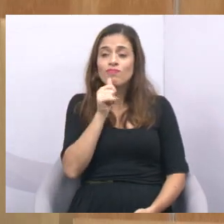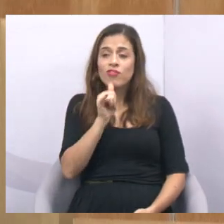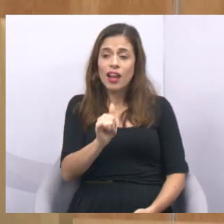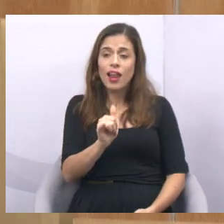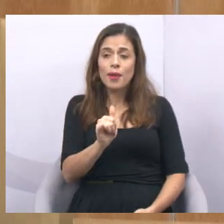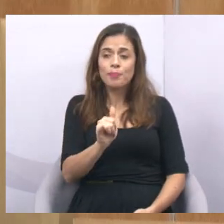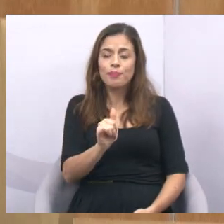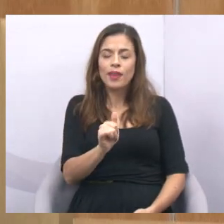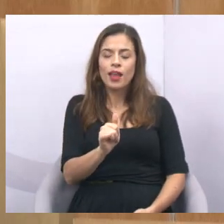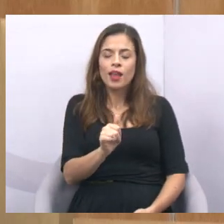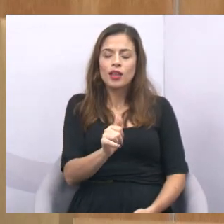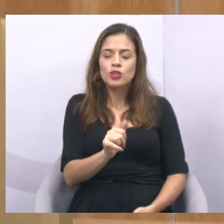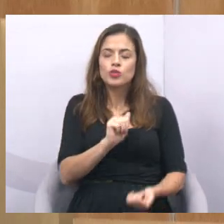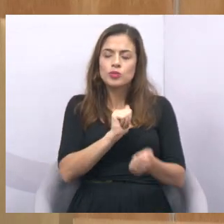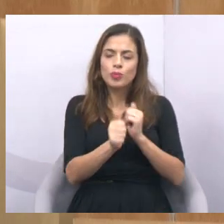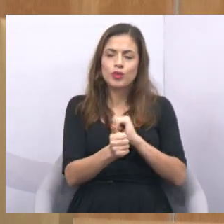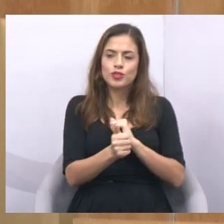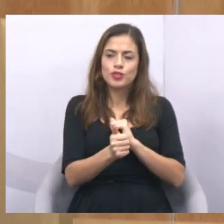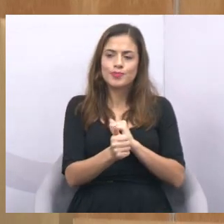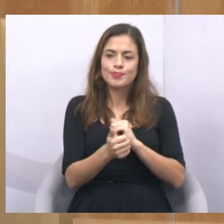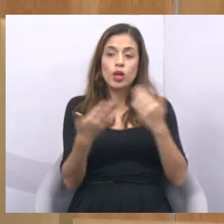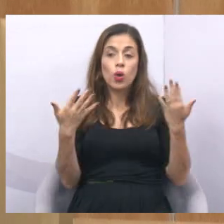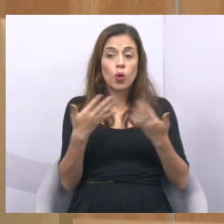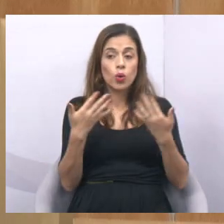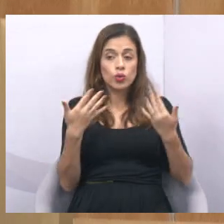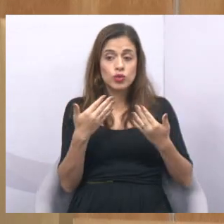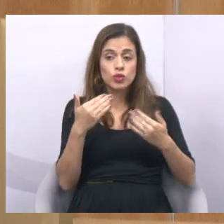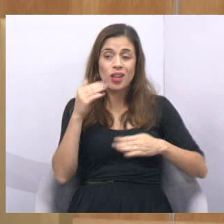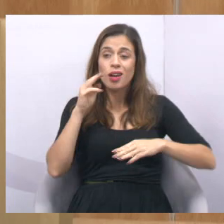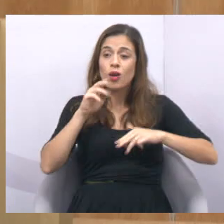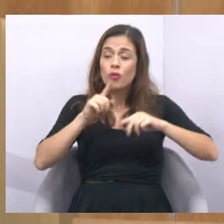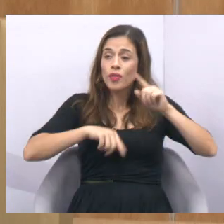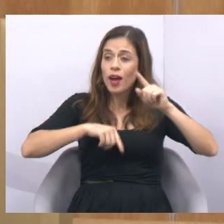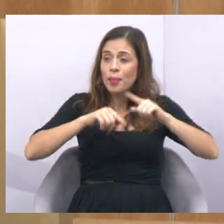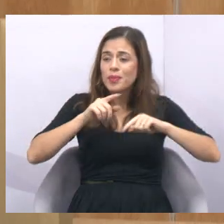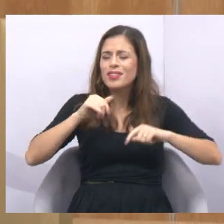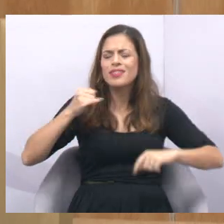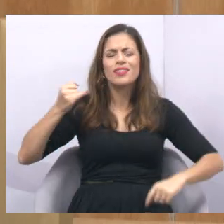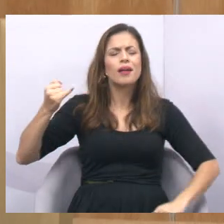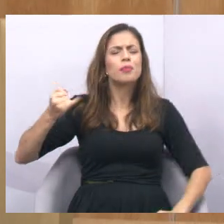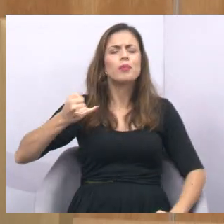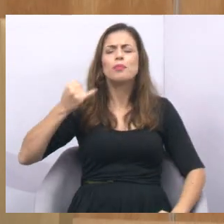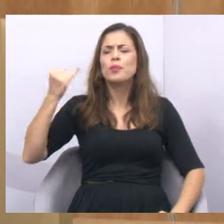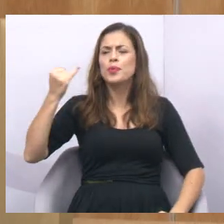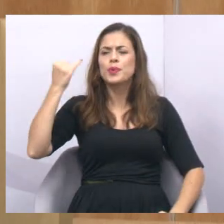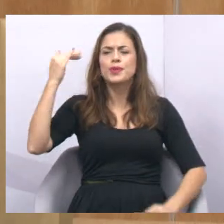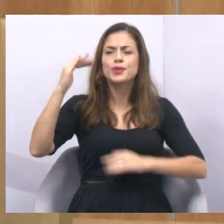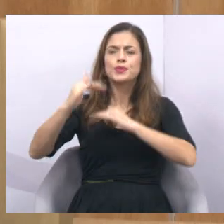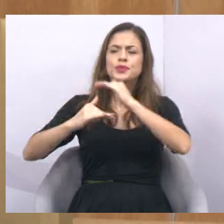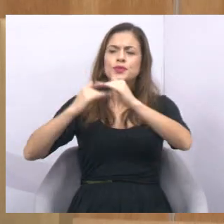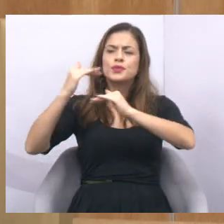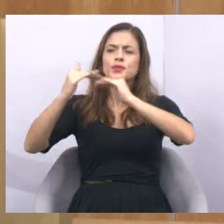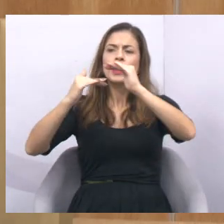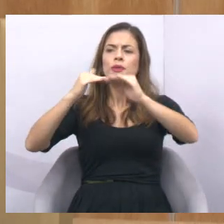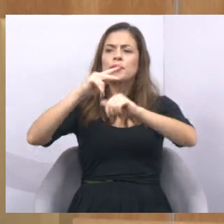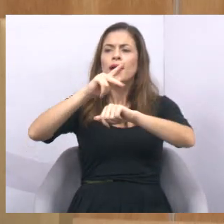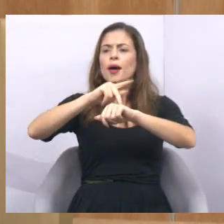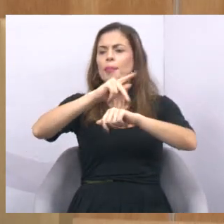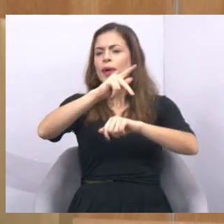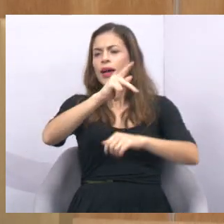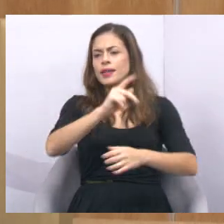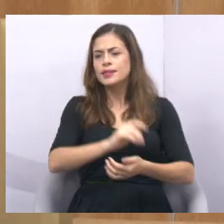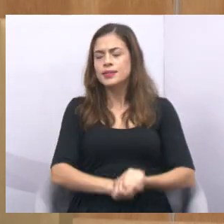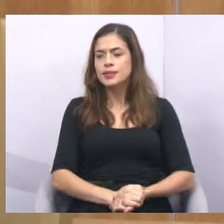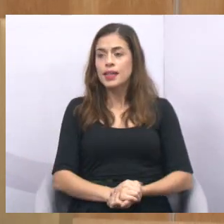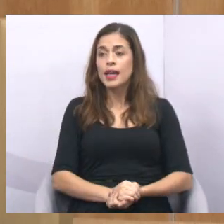é uma ferramenta muito, muito importante para o desenvolvimento de um país. Se a gente for